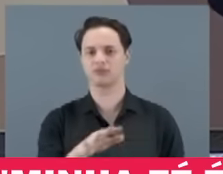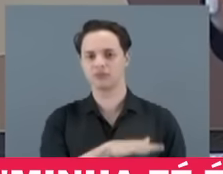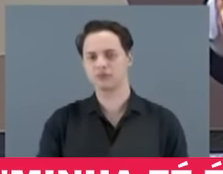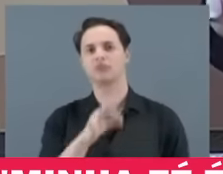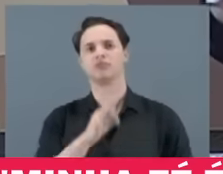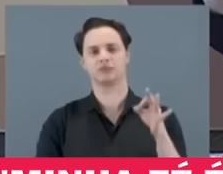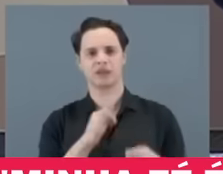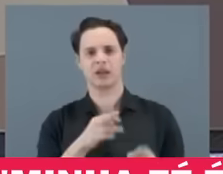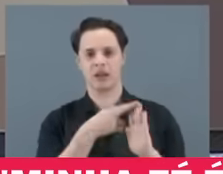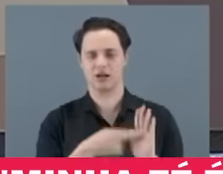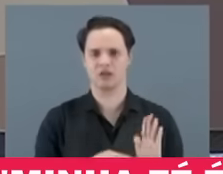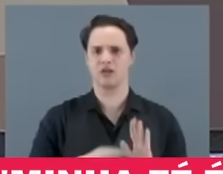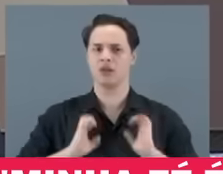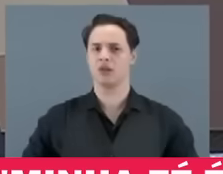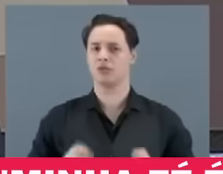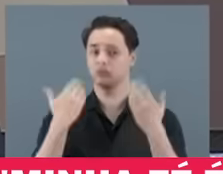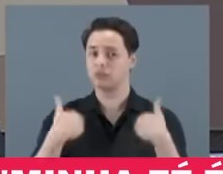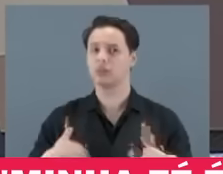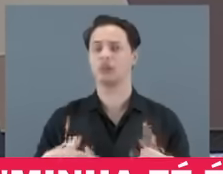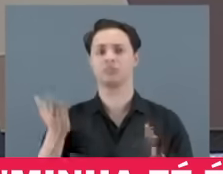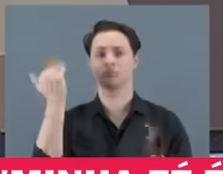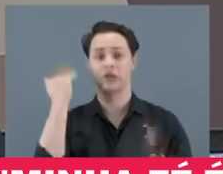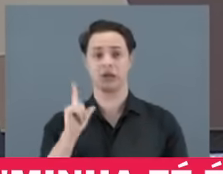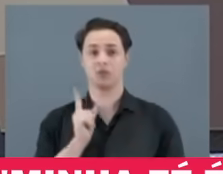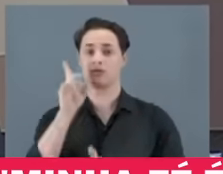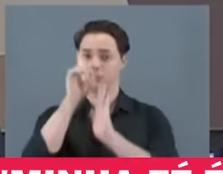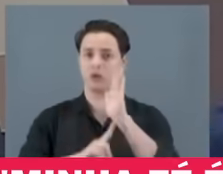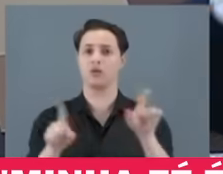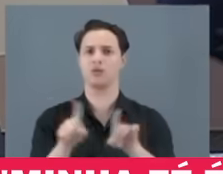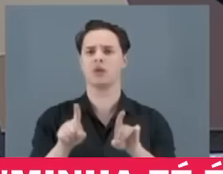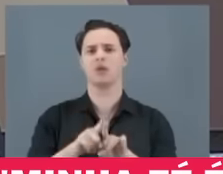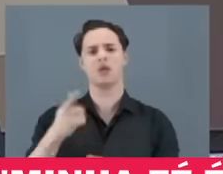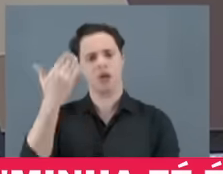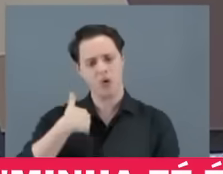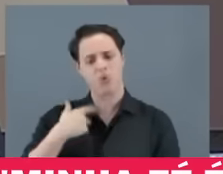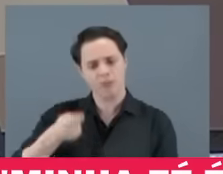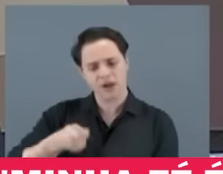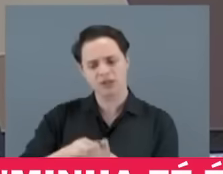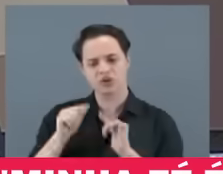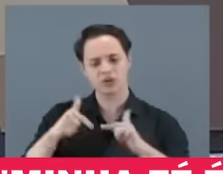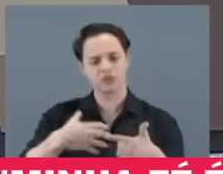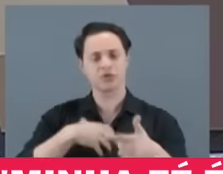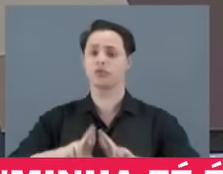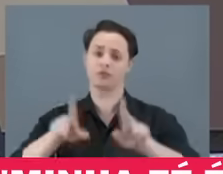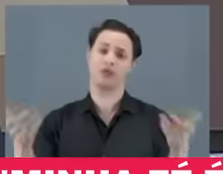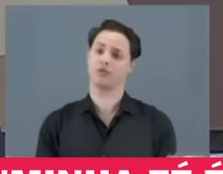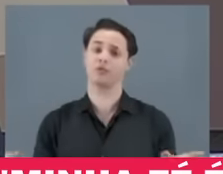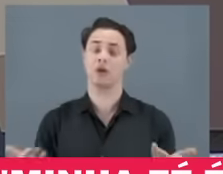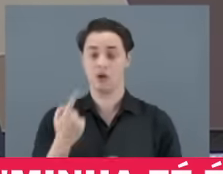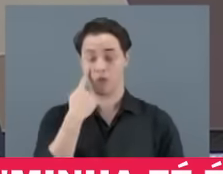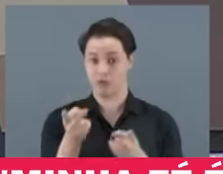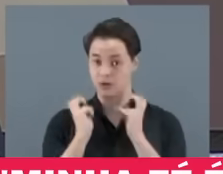da equidistância, como político, eu tinha não só o direito, como a obrigação de agir de modo diferente como juiz.